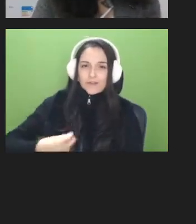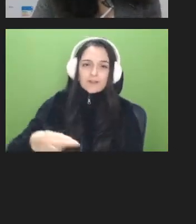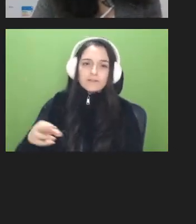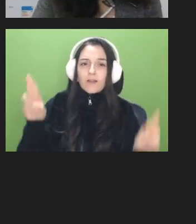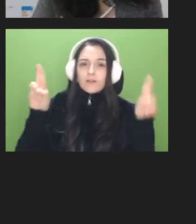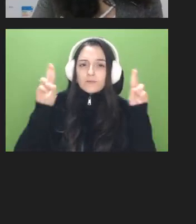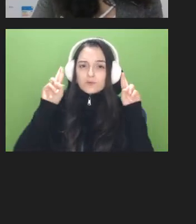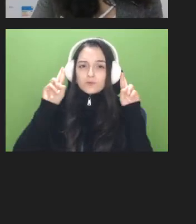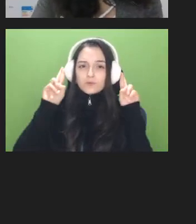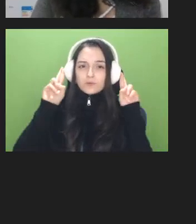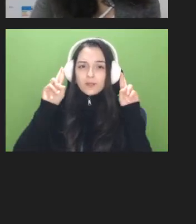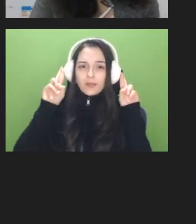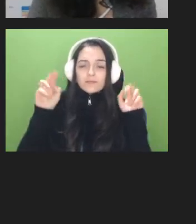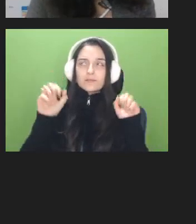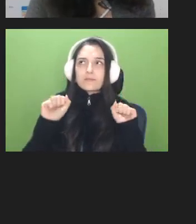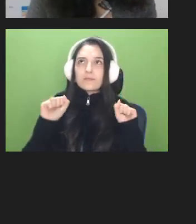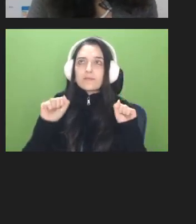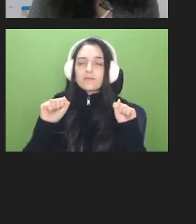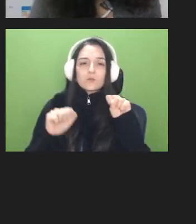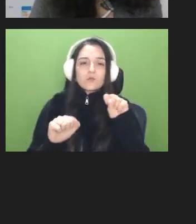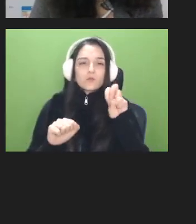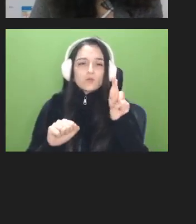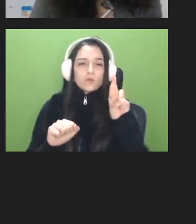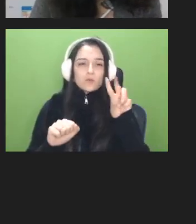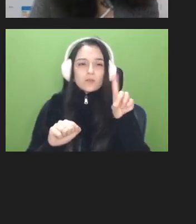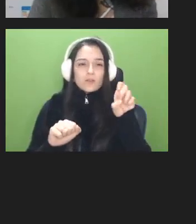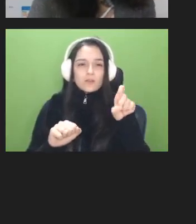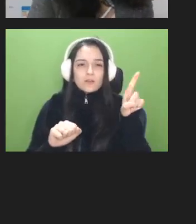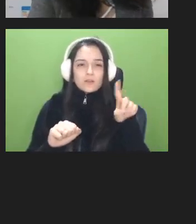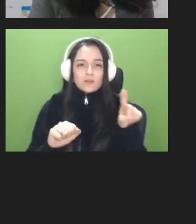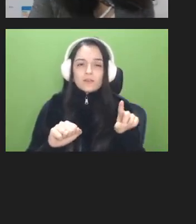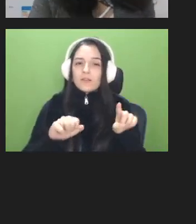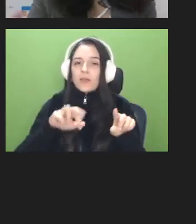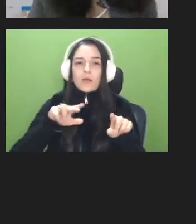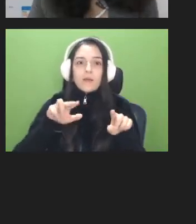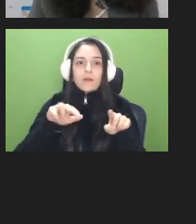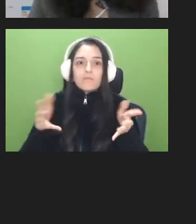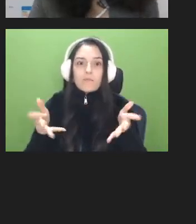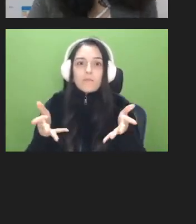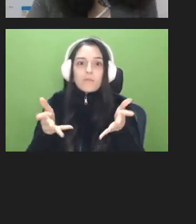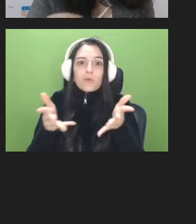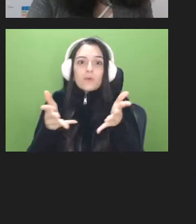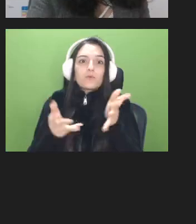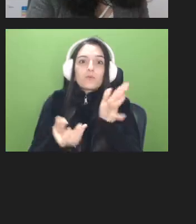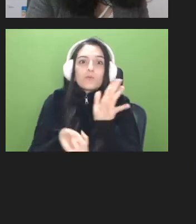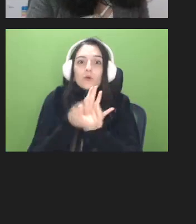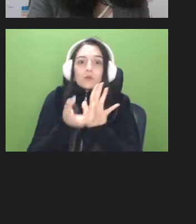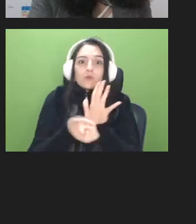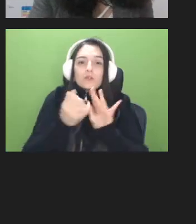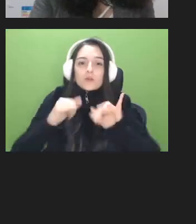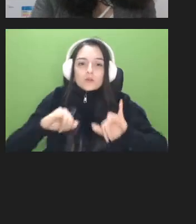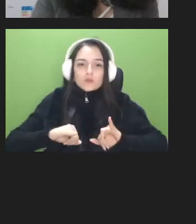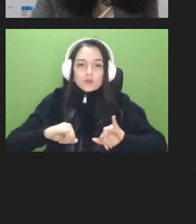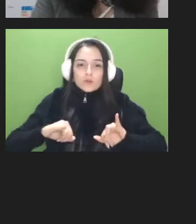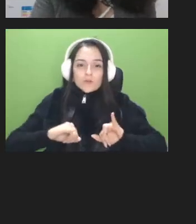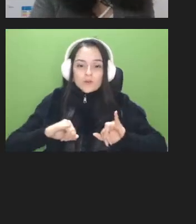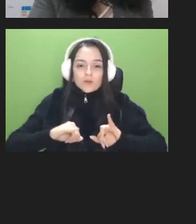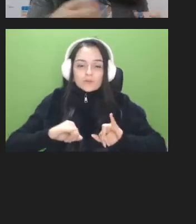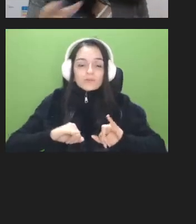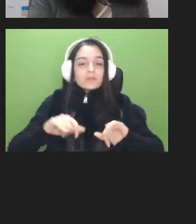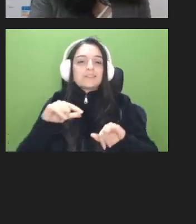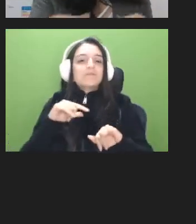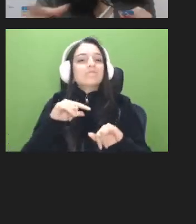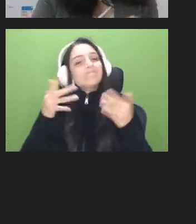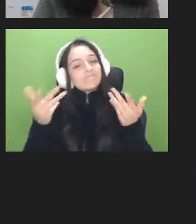vivência que necessariamente produz sofrimento, a não ser quando ela está conectada a esses esquemas de relação que envolvem